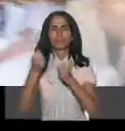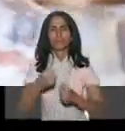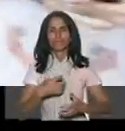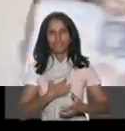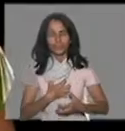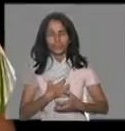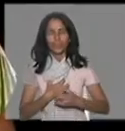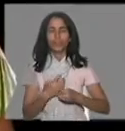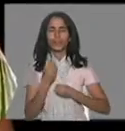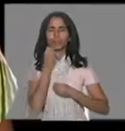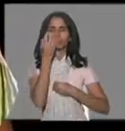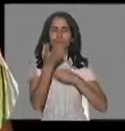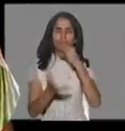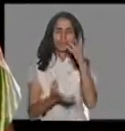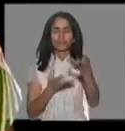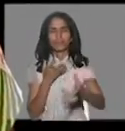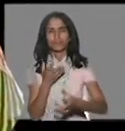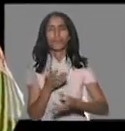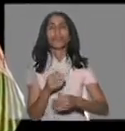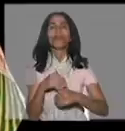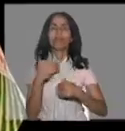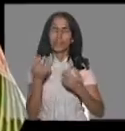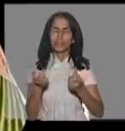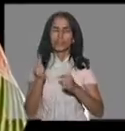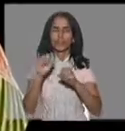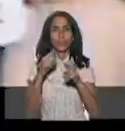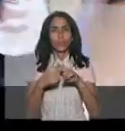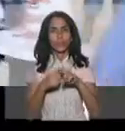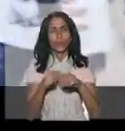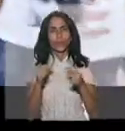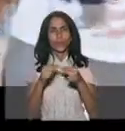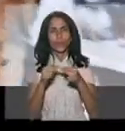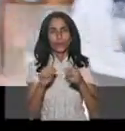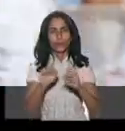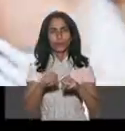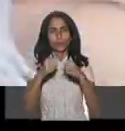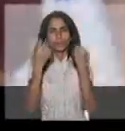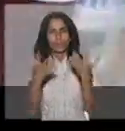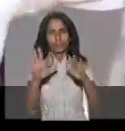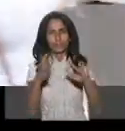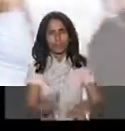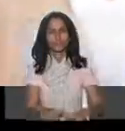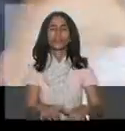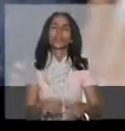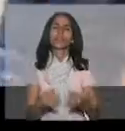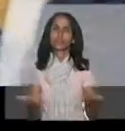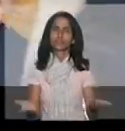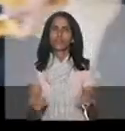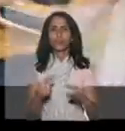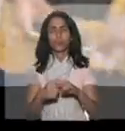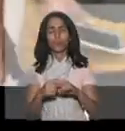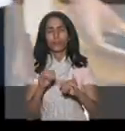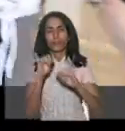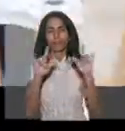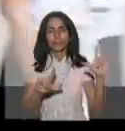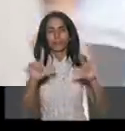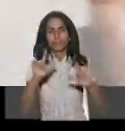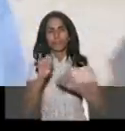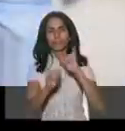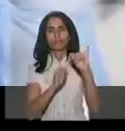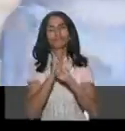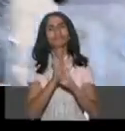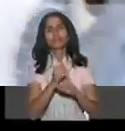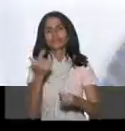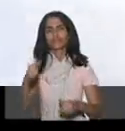dentro pra fora onde você destrói tudo o que foi ensinado por que a gente não tem representatividade na mídia a gente não tem representatividade na vida